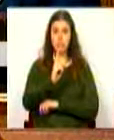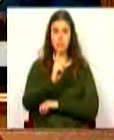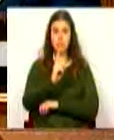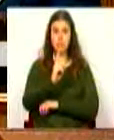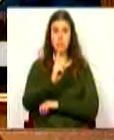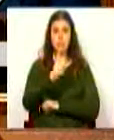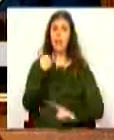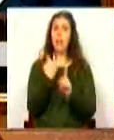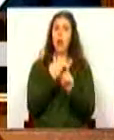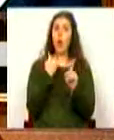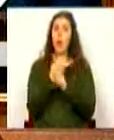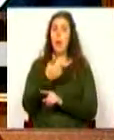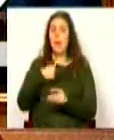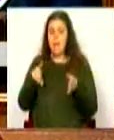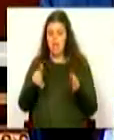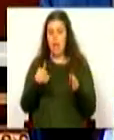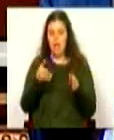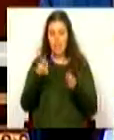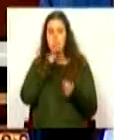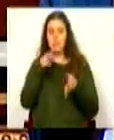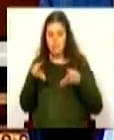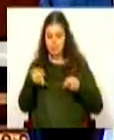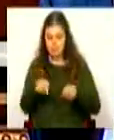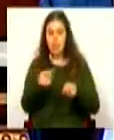A questão da bitola é muito clara.